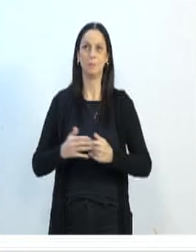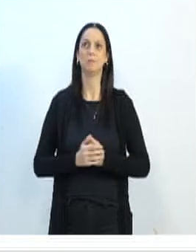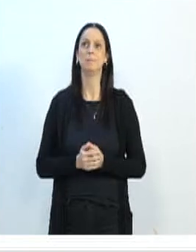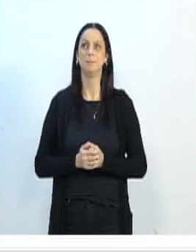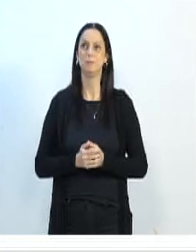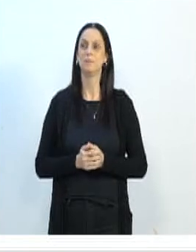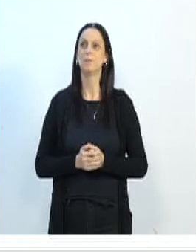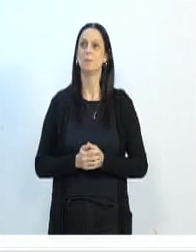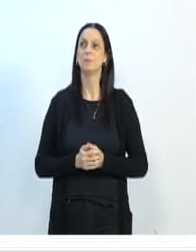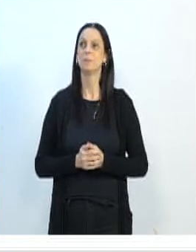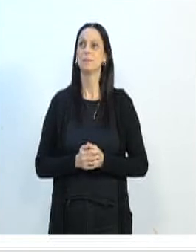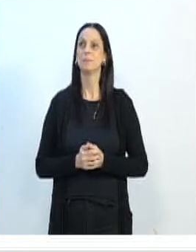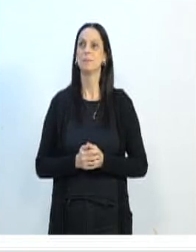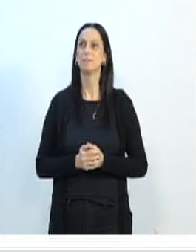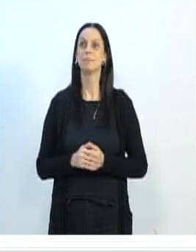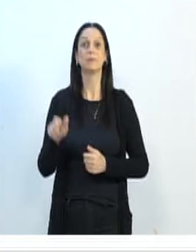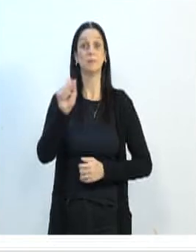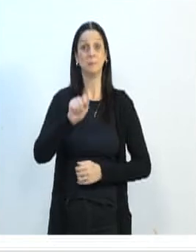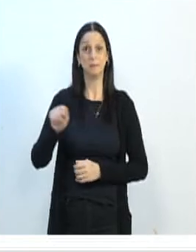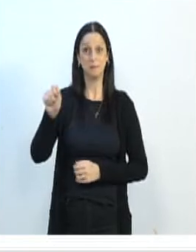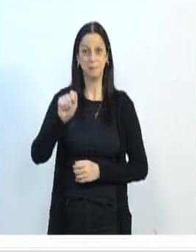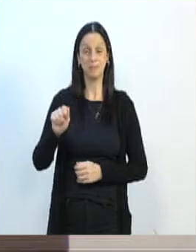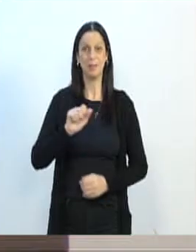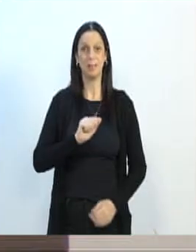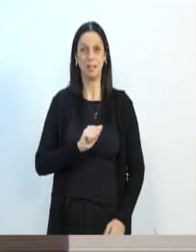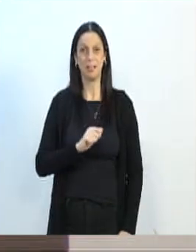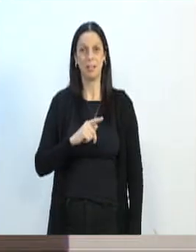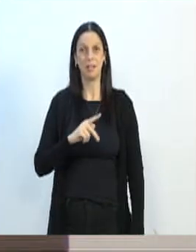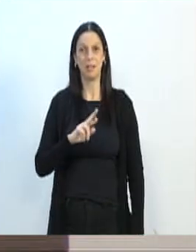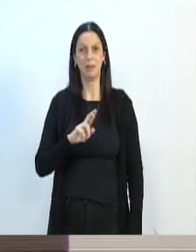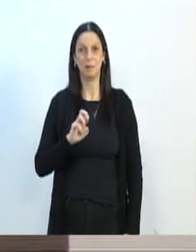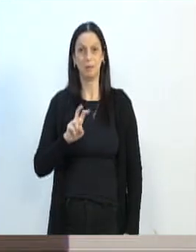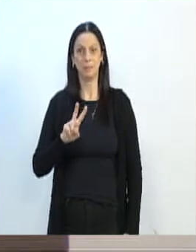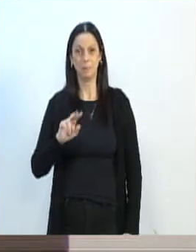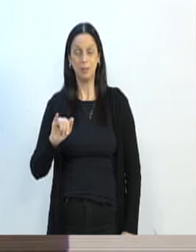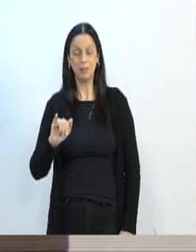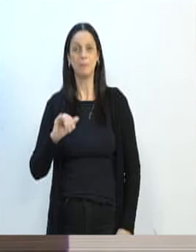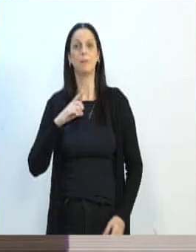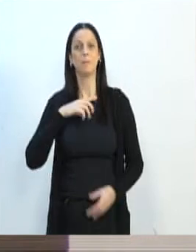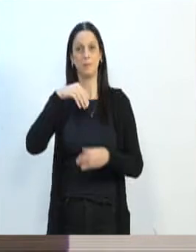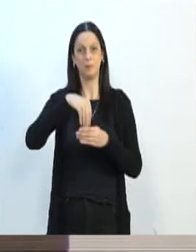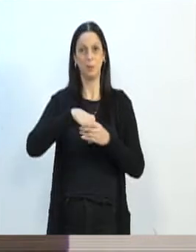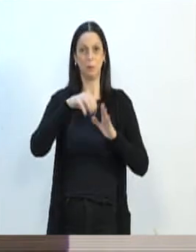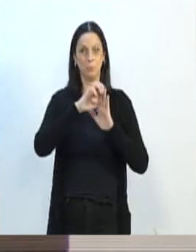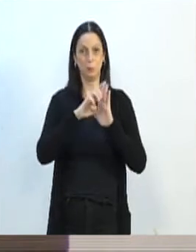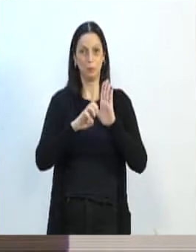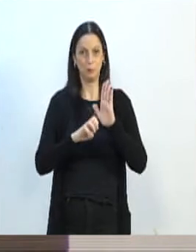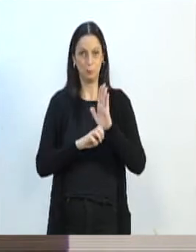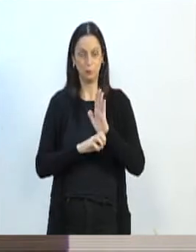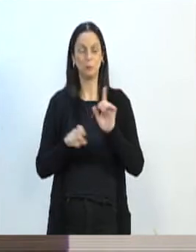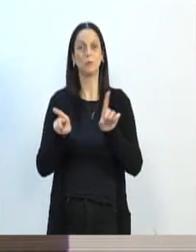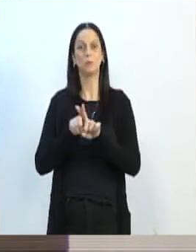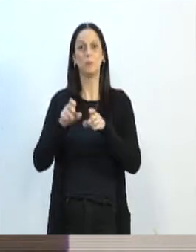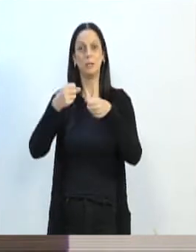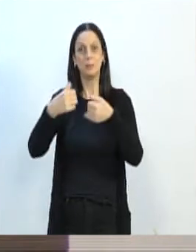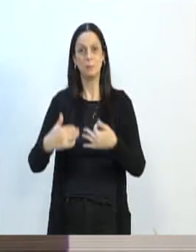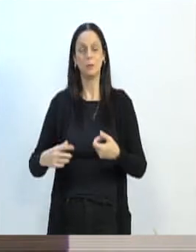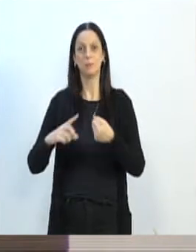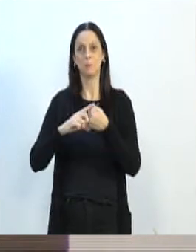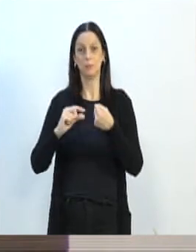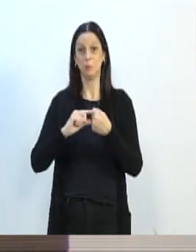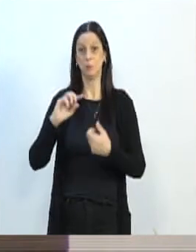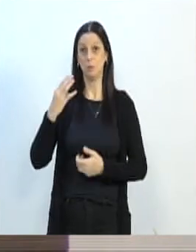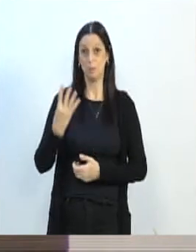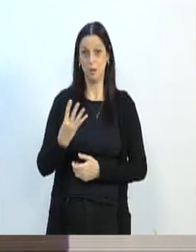ele. Esta associação, a Zaprev, dentro do que estabelece o seu estatuto, especialmente no exposto no seu artigo 4º, nos